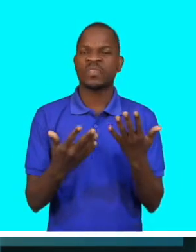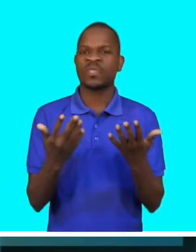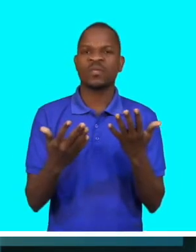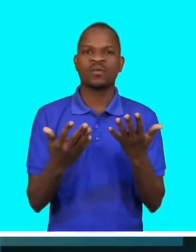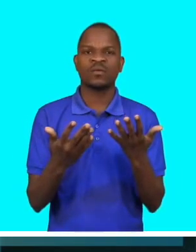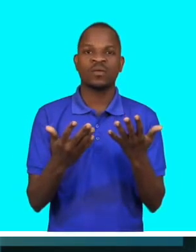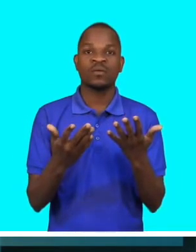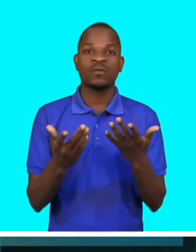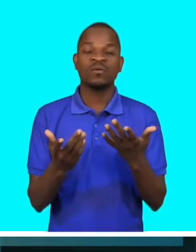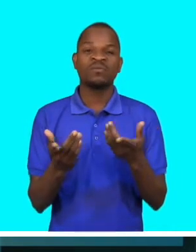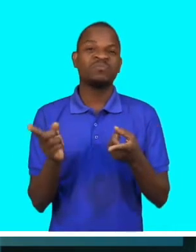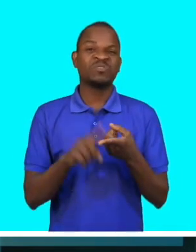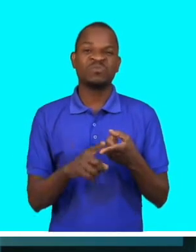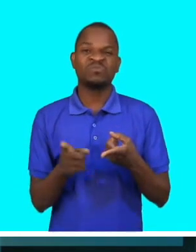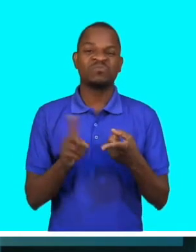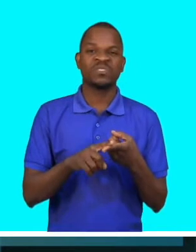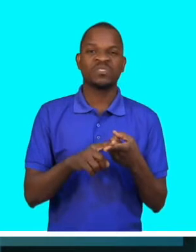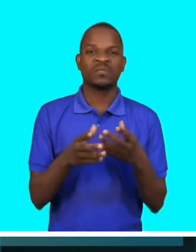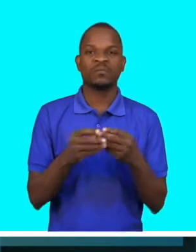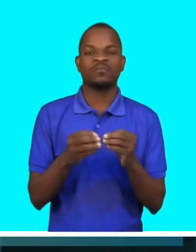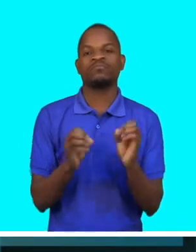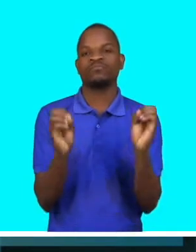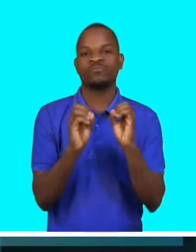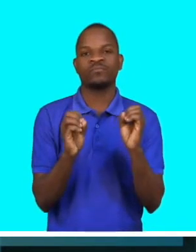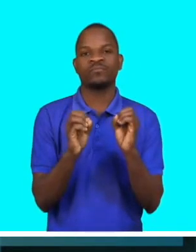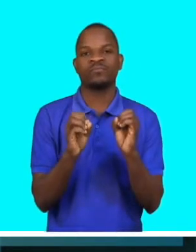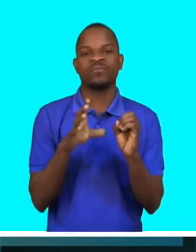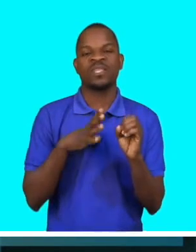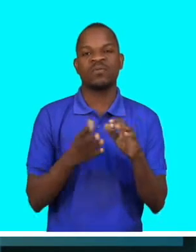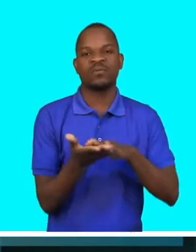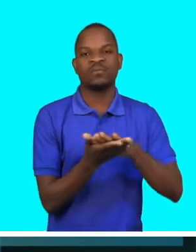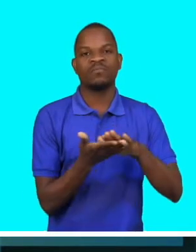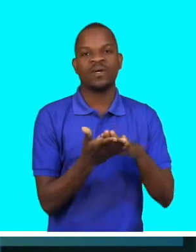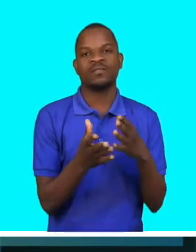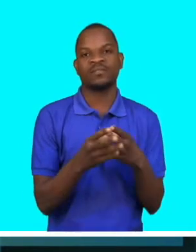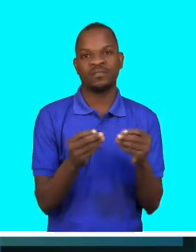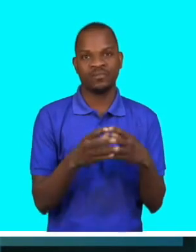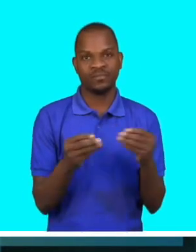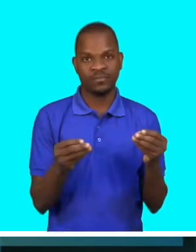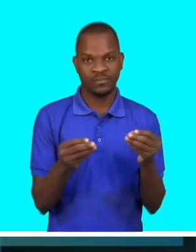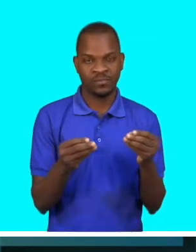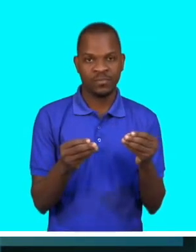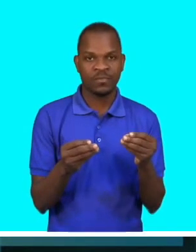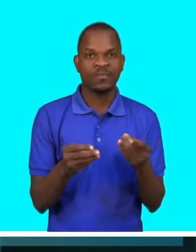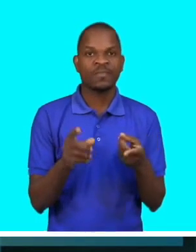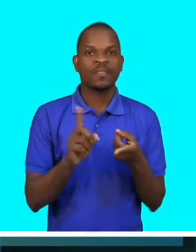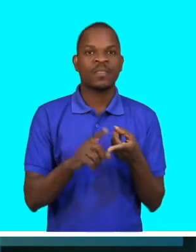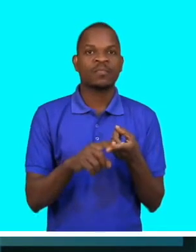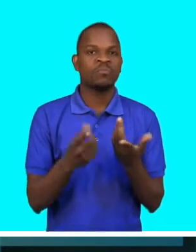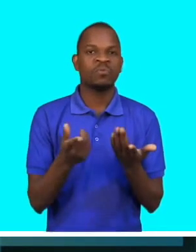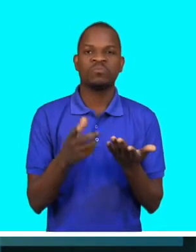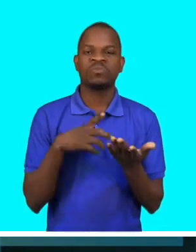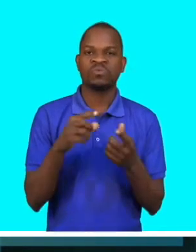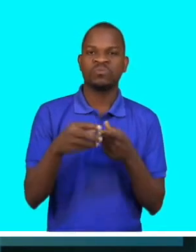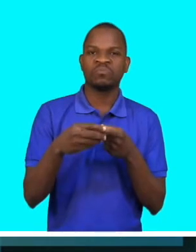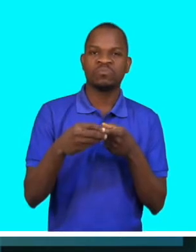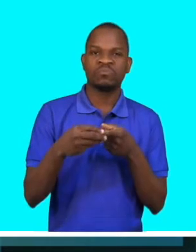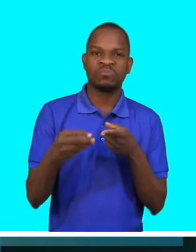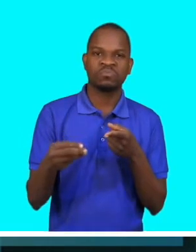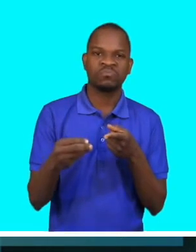sem muitos outros materiais. É basicamente lápis, cancésias, funinhos, lapiseias